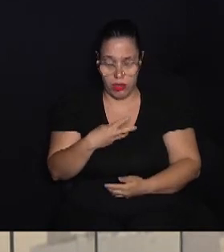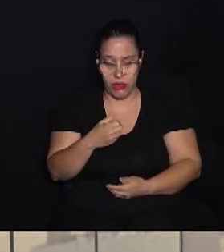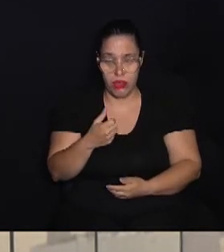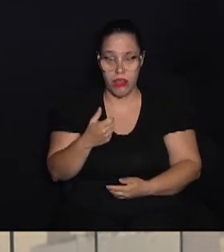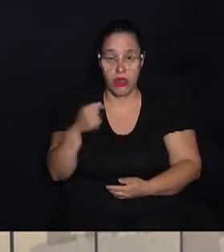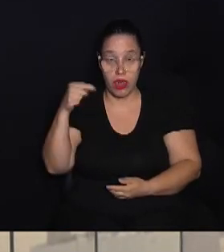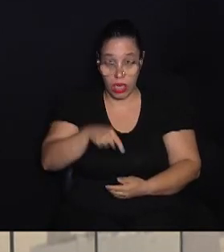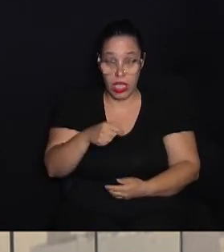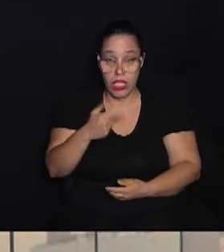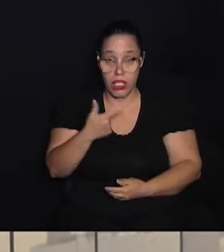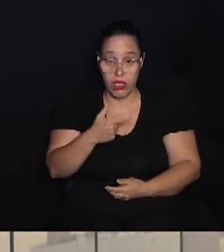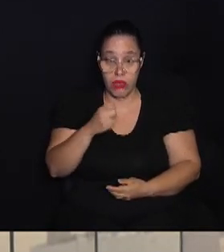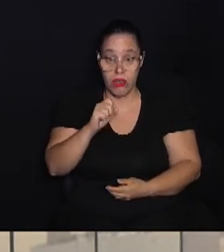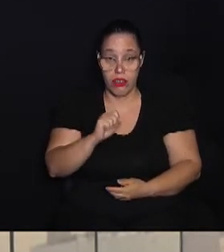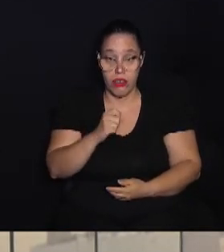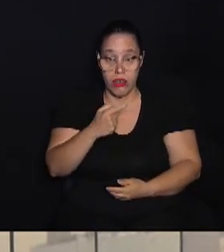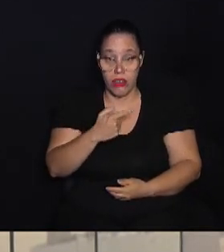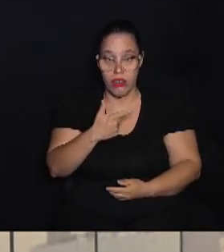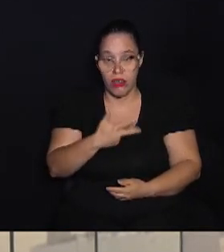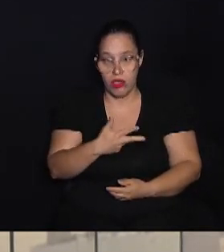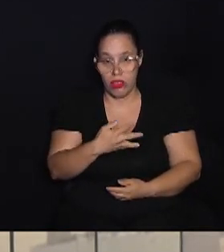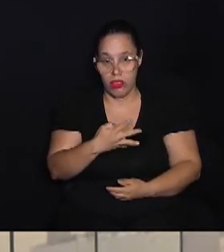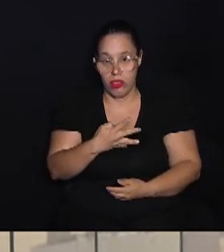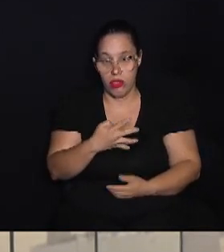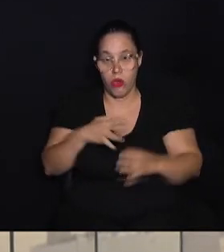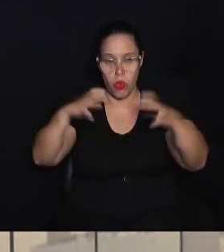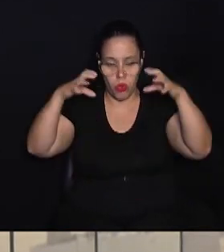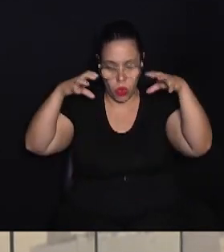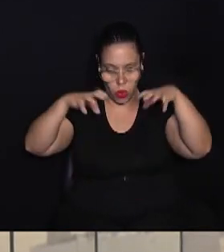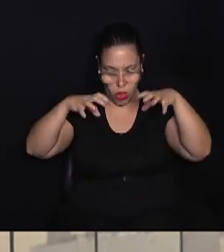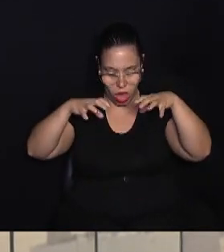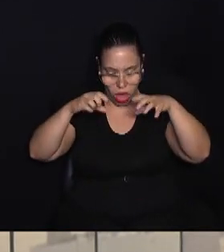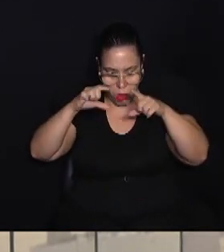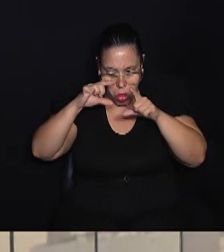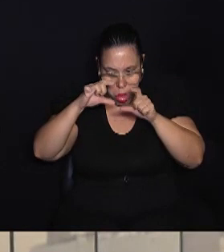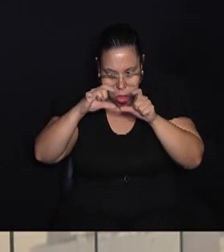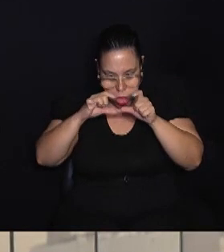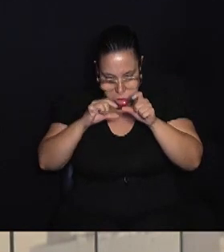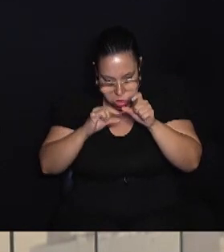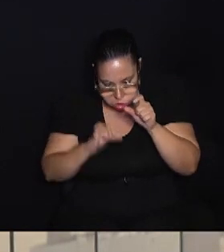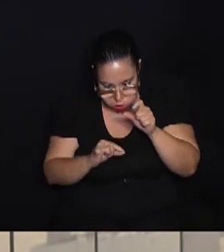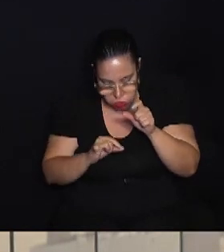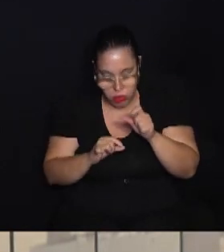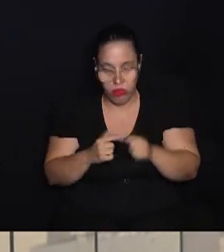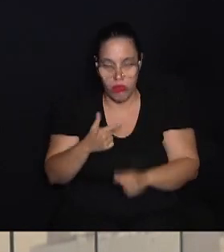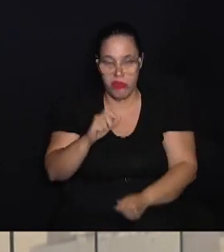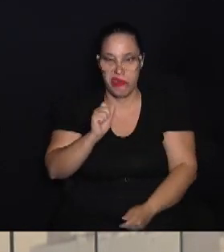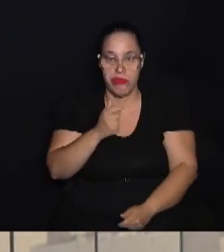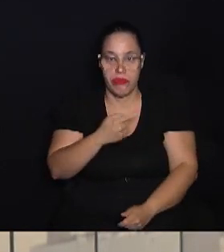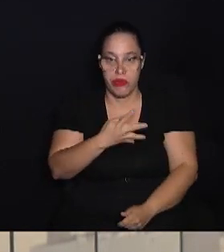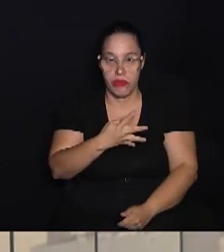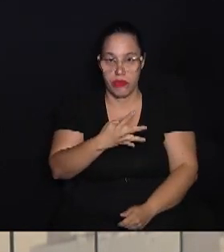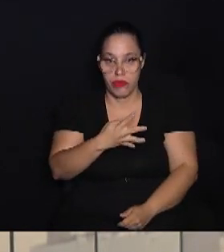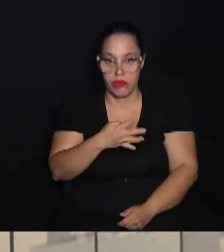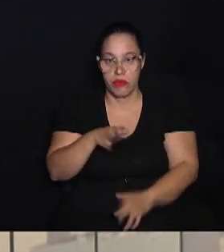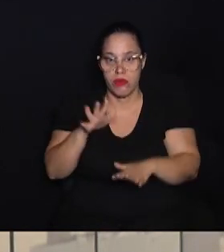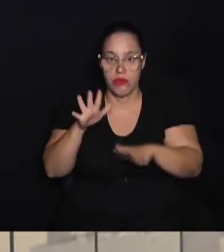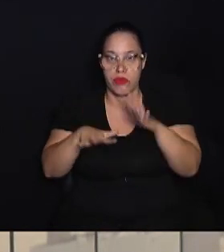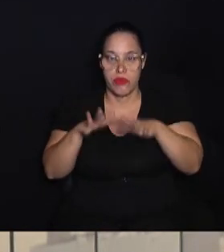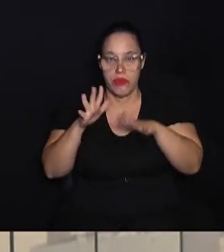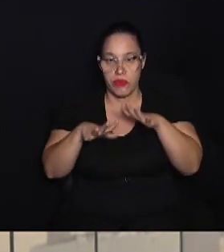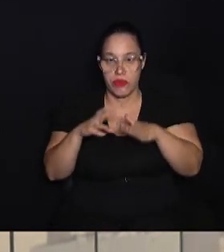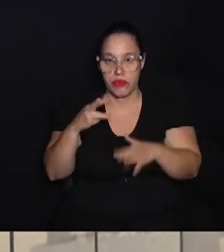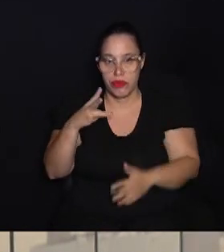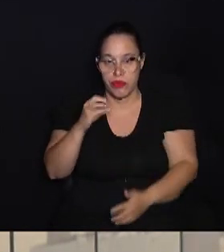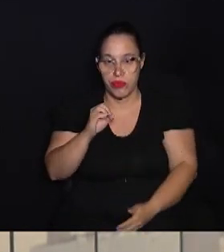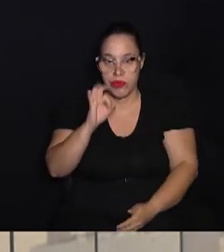de 2023, 2024 não. Nós tivemos chuvas bem abaixo. Então, o ano de 2024 ele está com aproximadamente